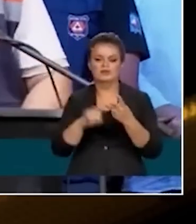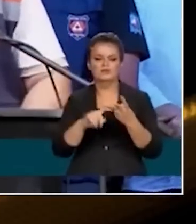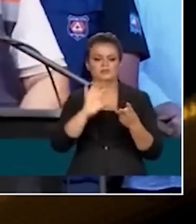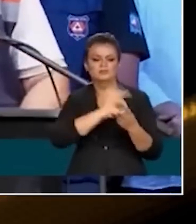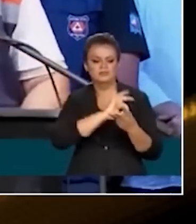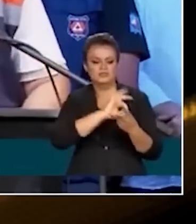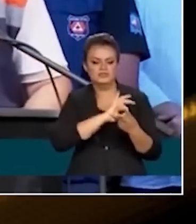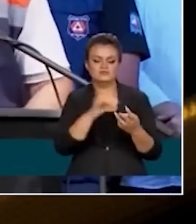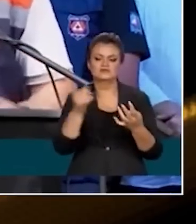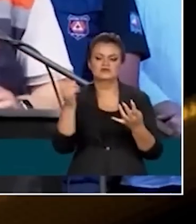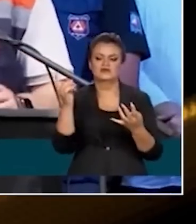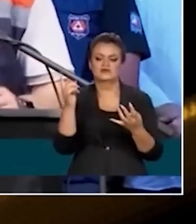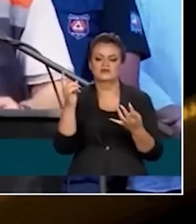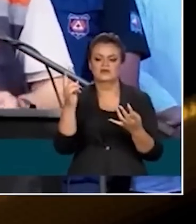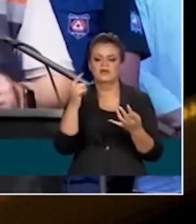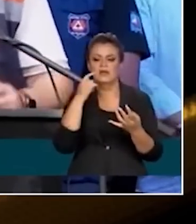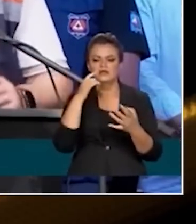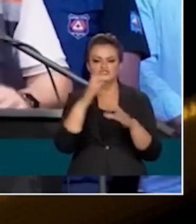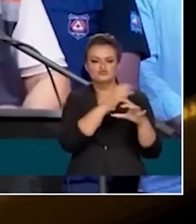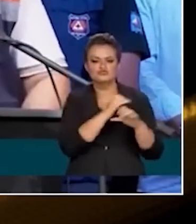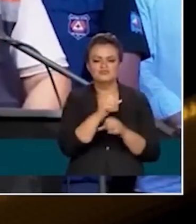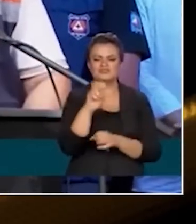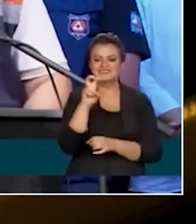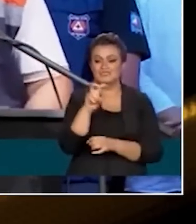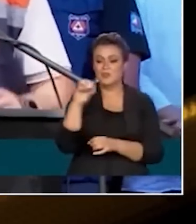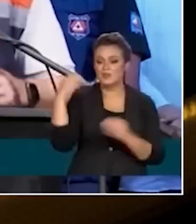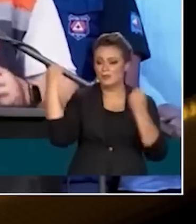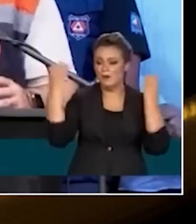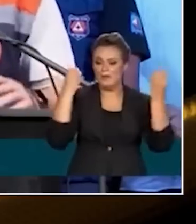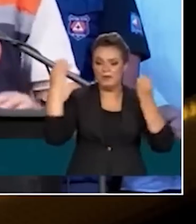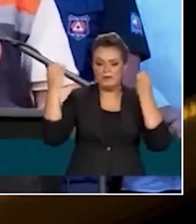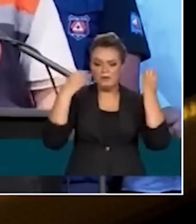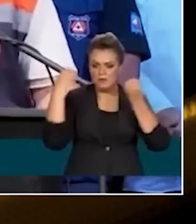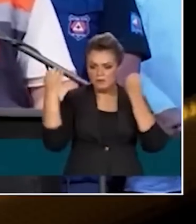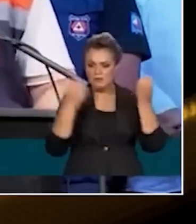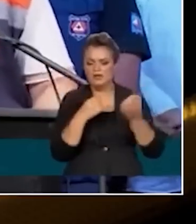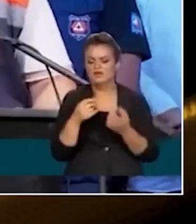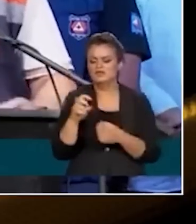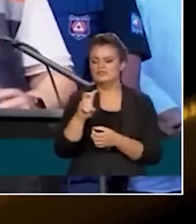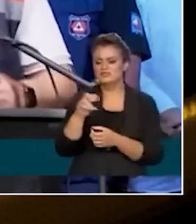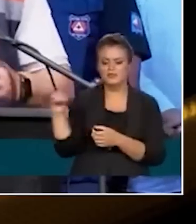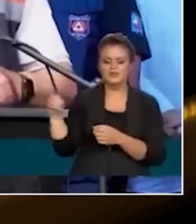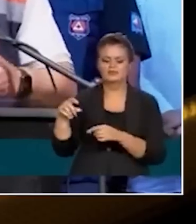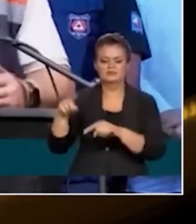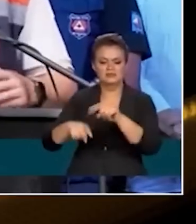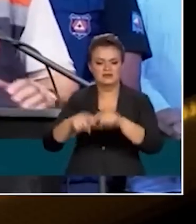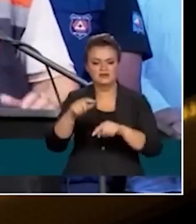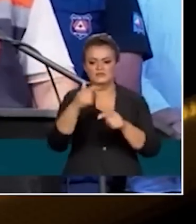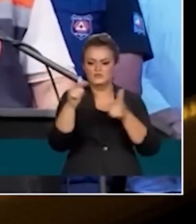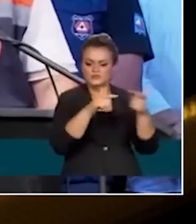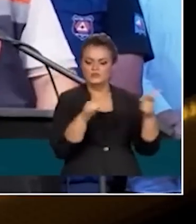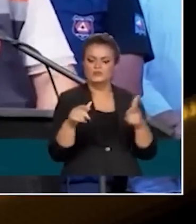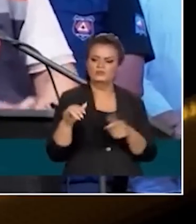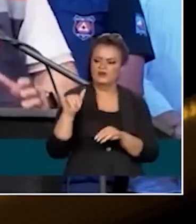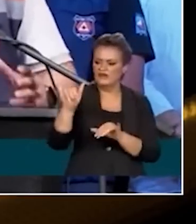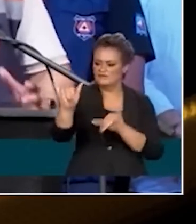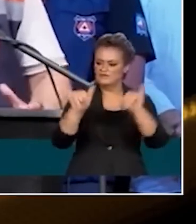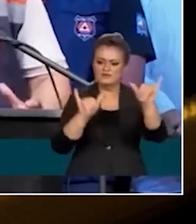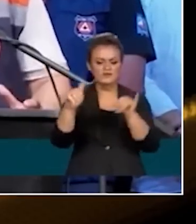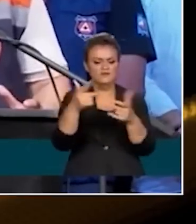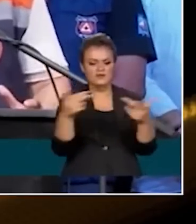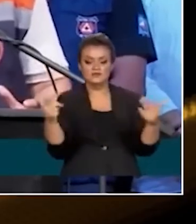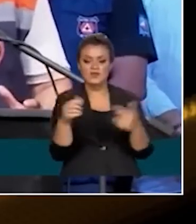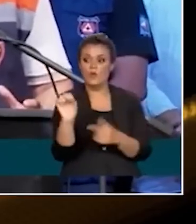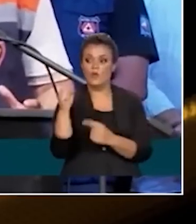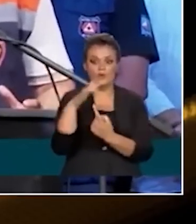no São Sebastião fez o possível e está privatizando que tem de ser privatizado e vai chegar também